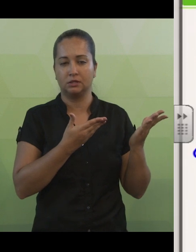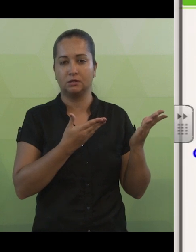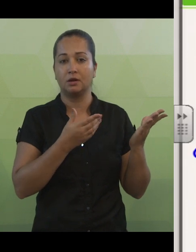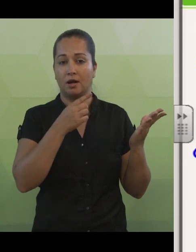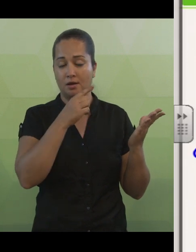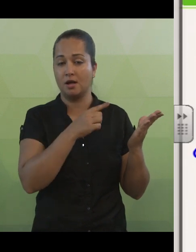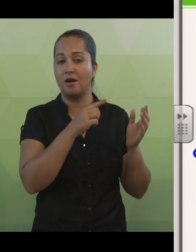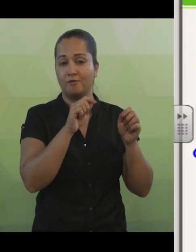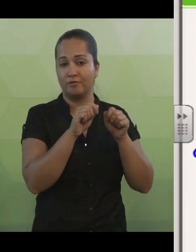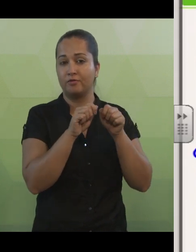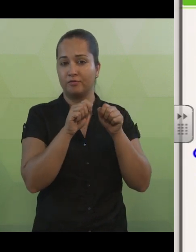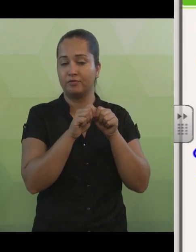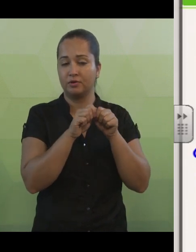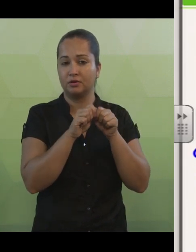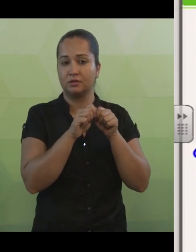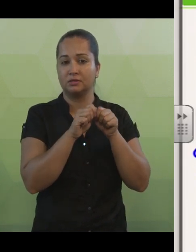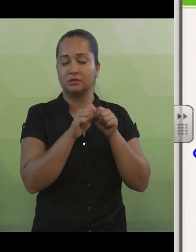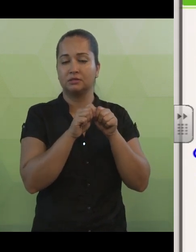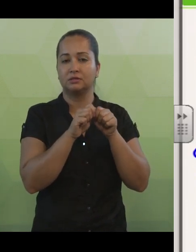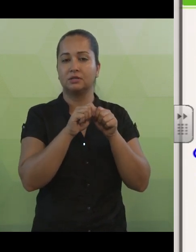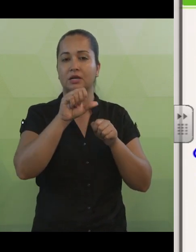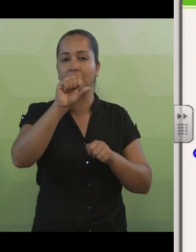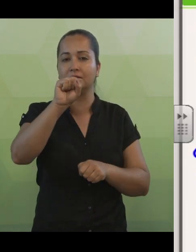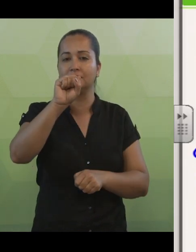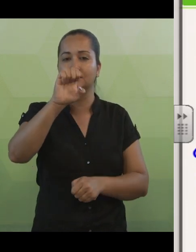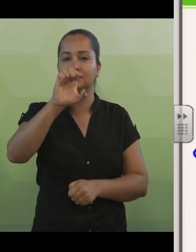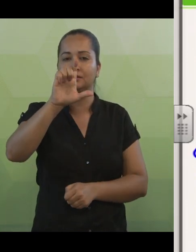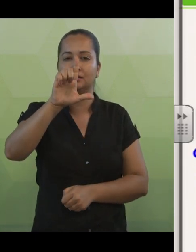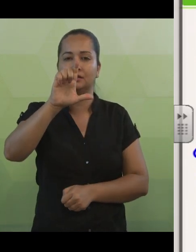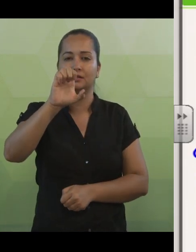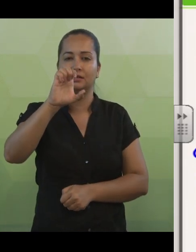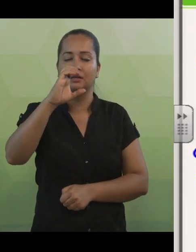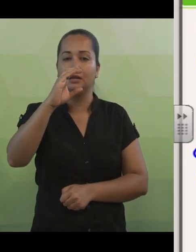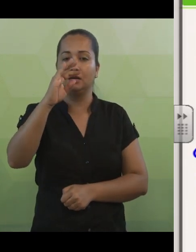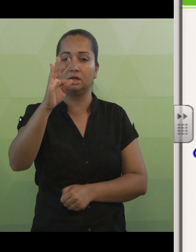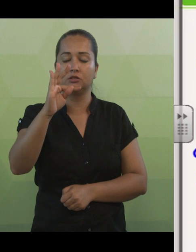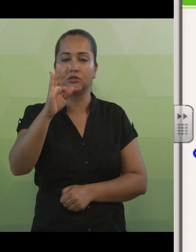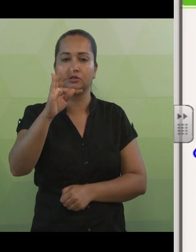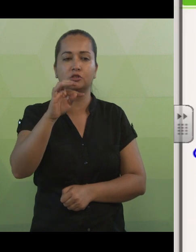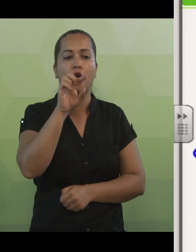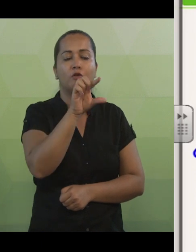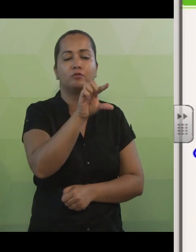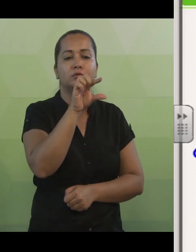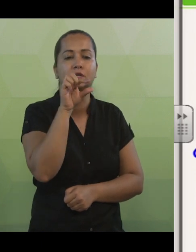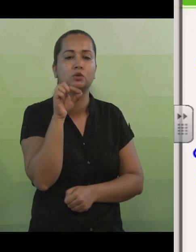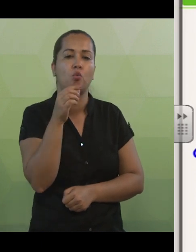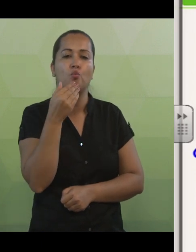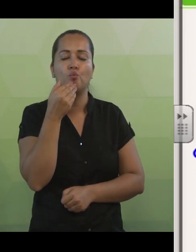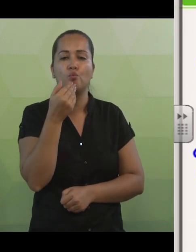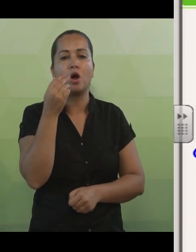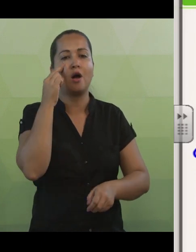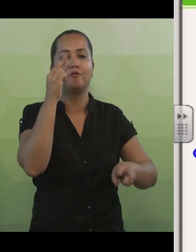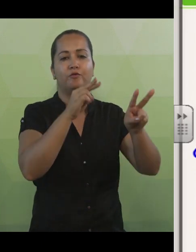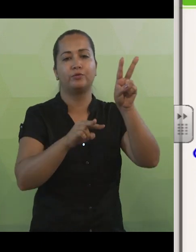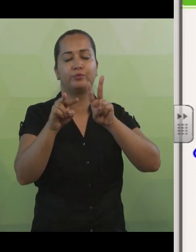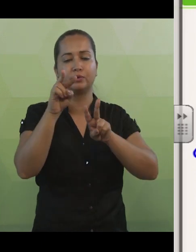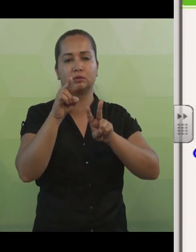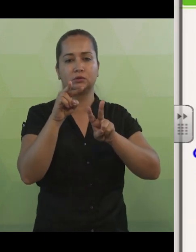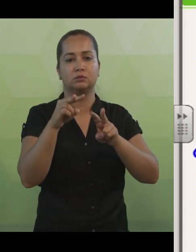E nessa view eu vou inserir um select que especifique essas informações. Então, select